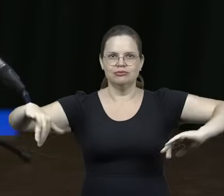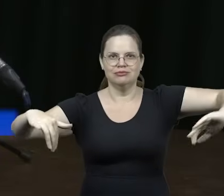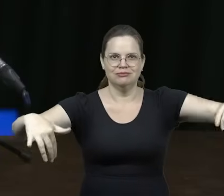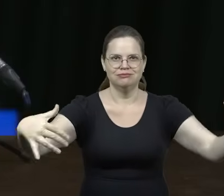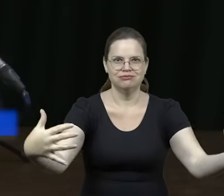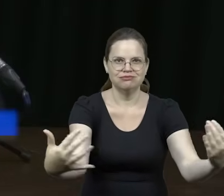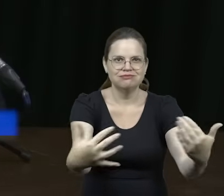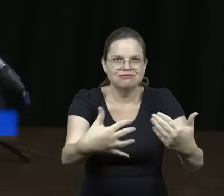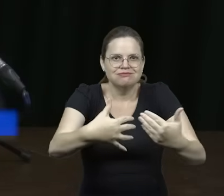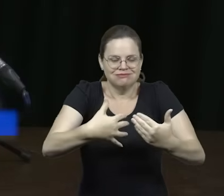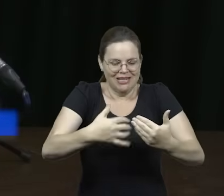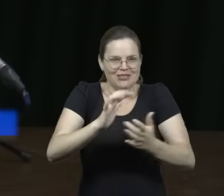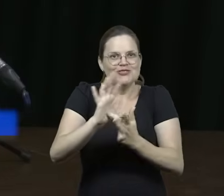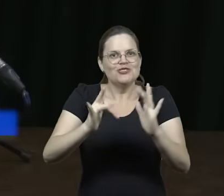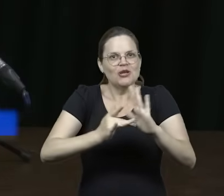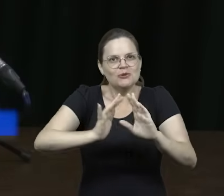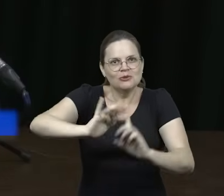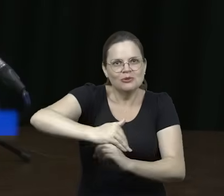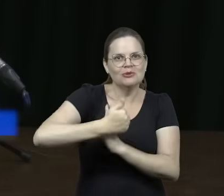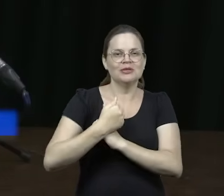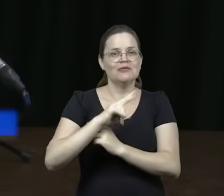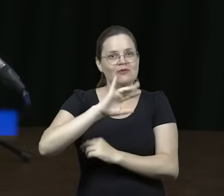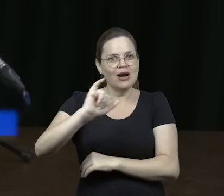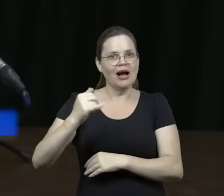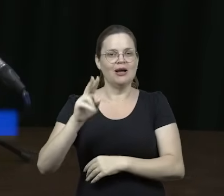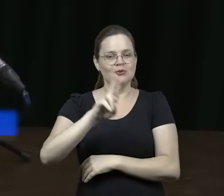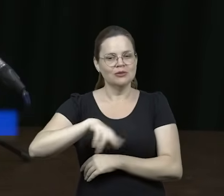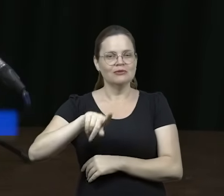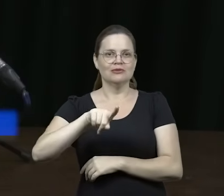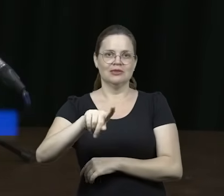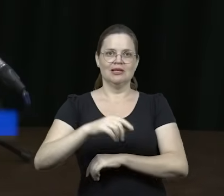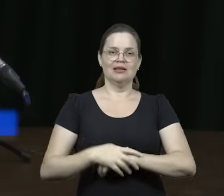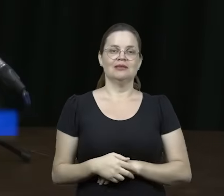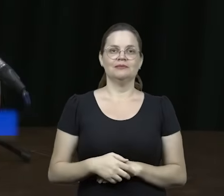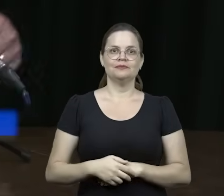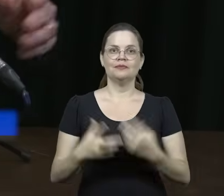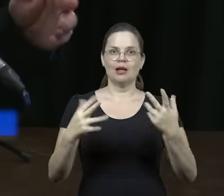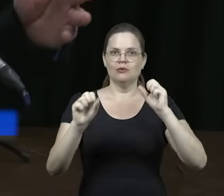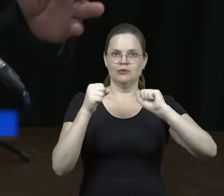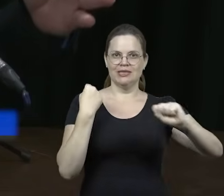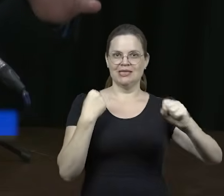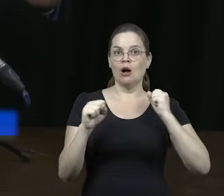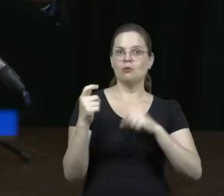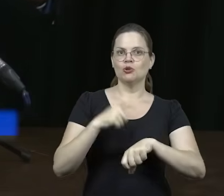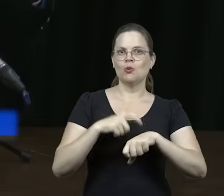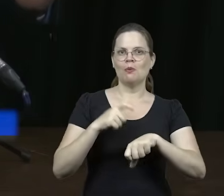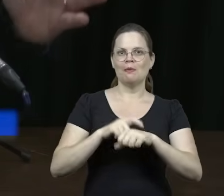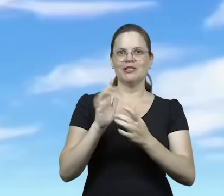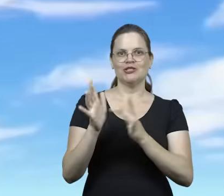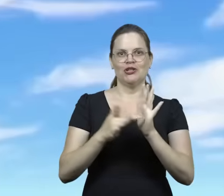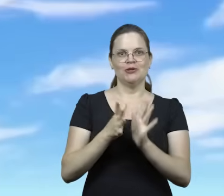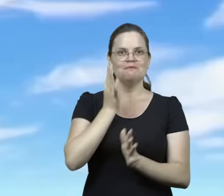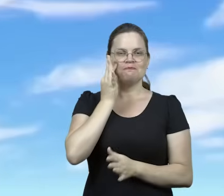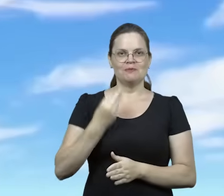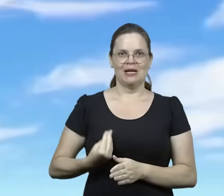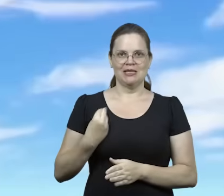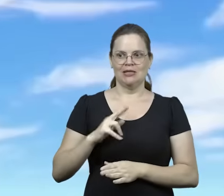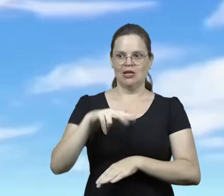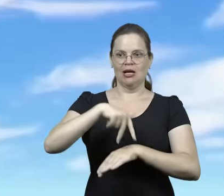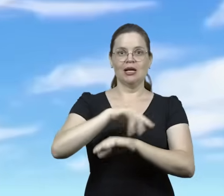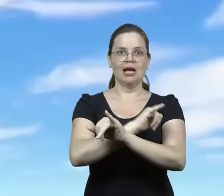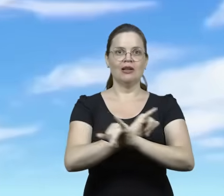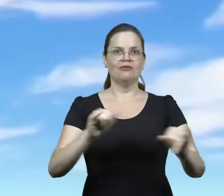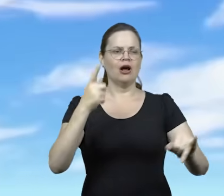seguro. O Senhor Jesus até fez uso deste salmo, quando ele se dirige para Jerusalém, diz: